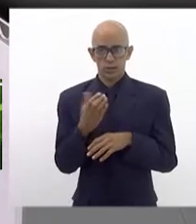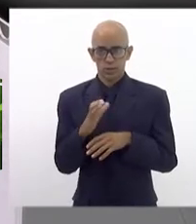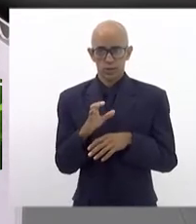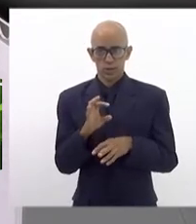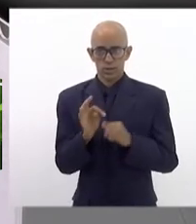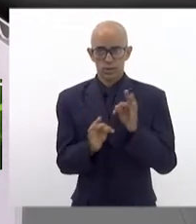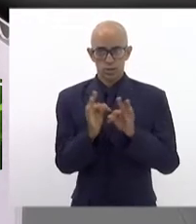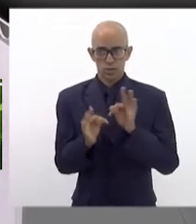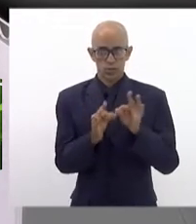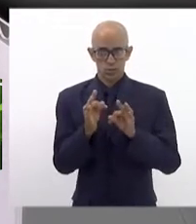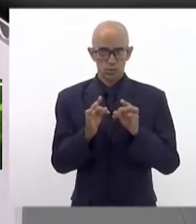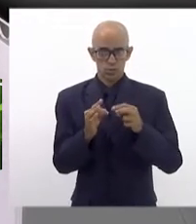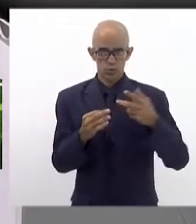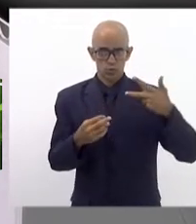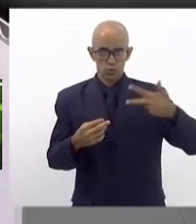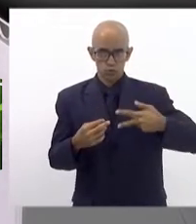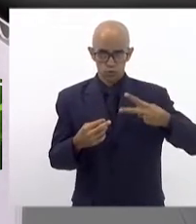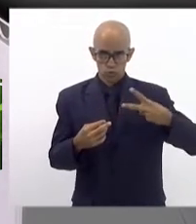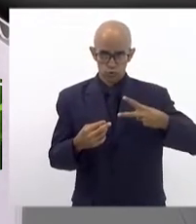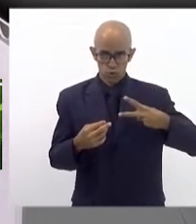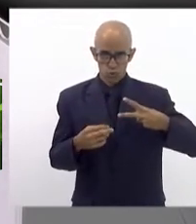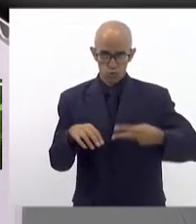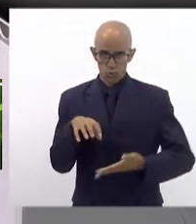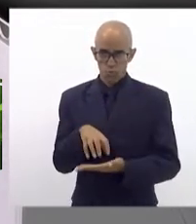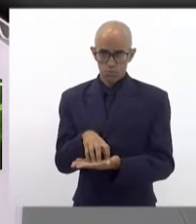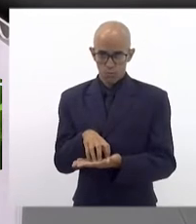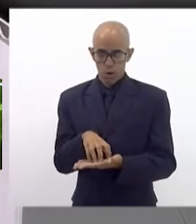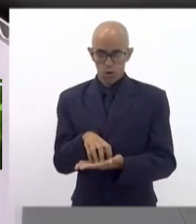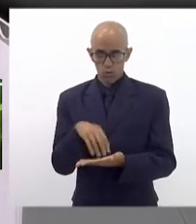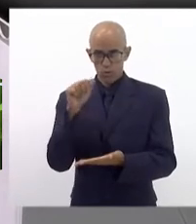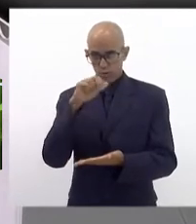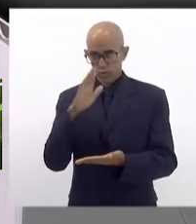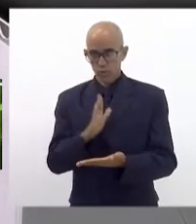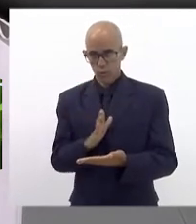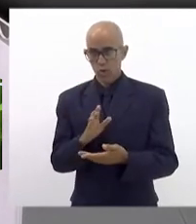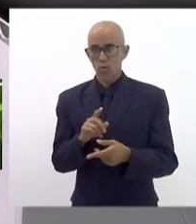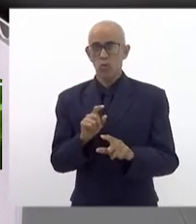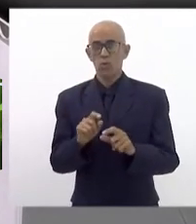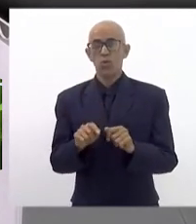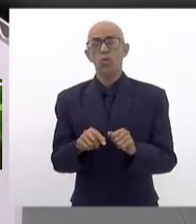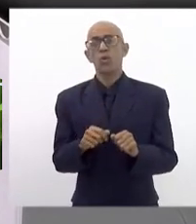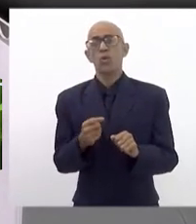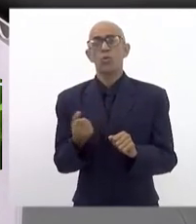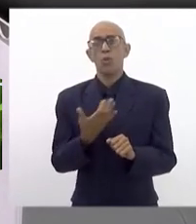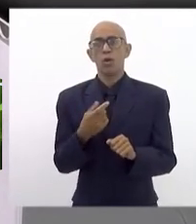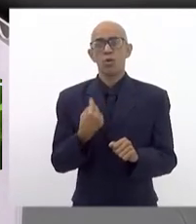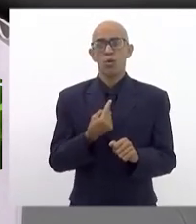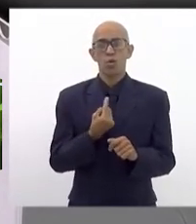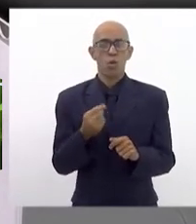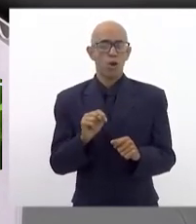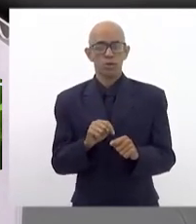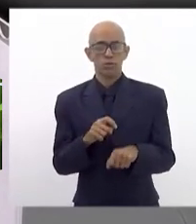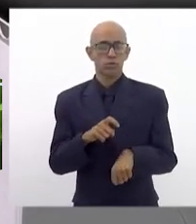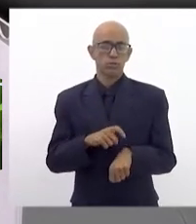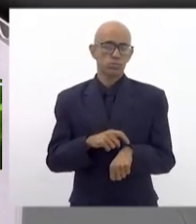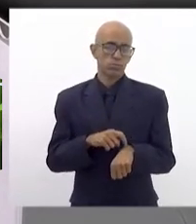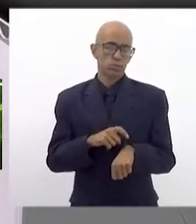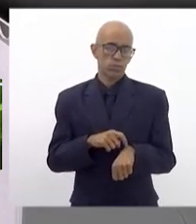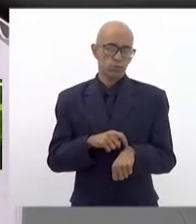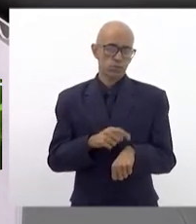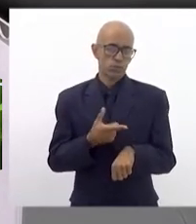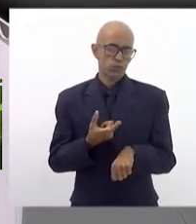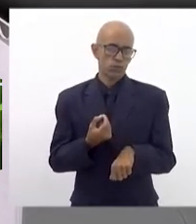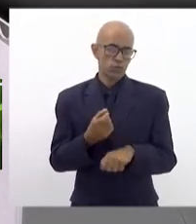o segundo polo em termos nacionais, quando a gente, ao longo desses últimos